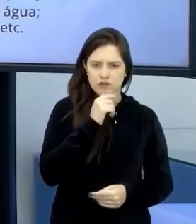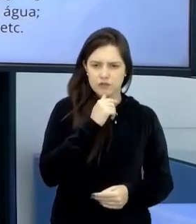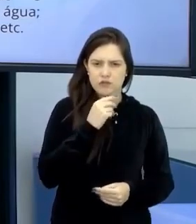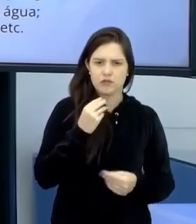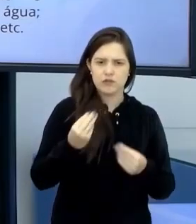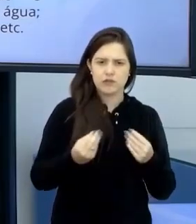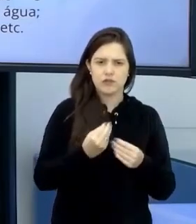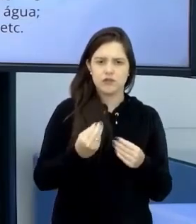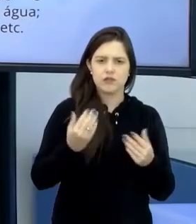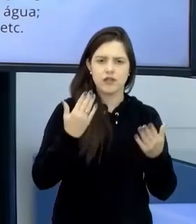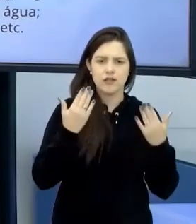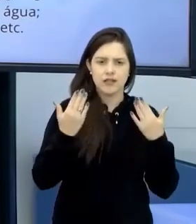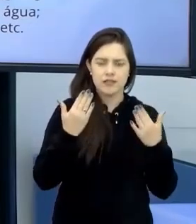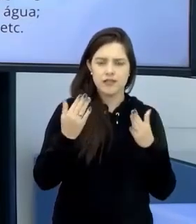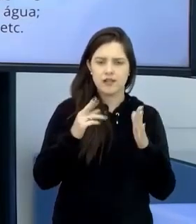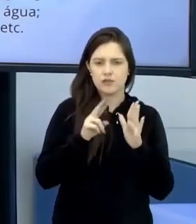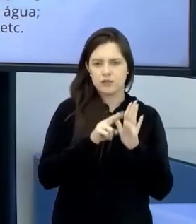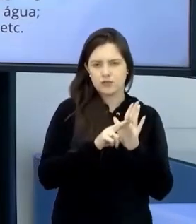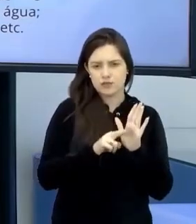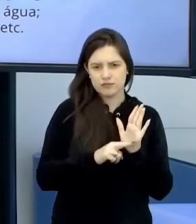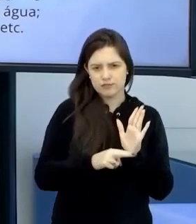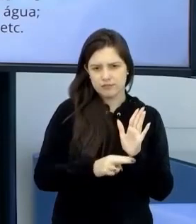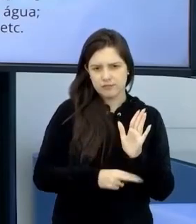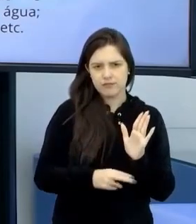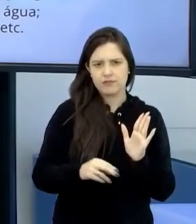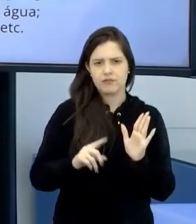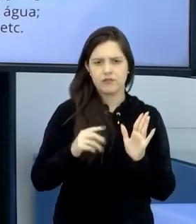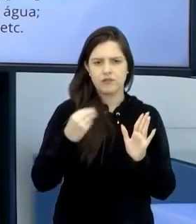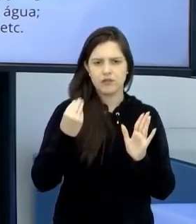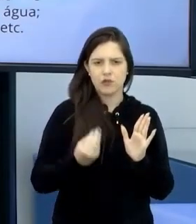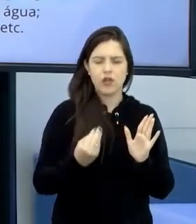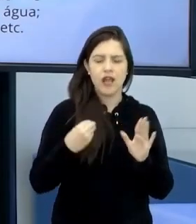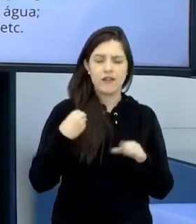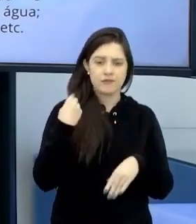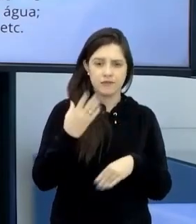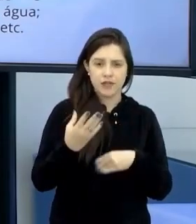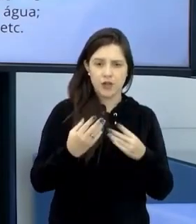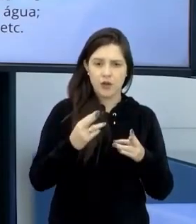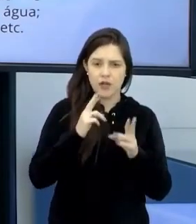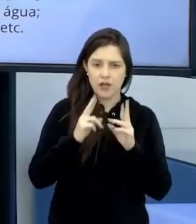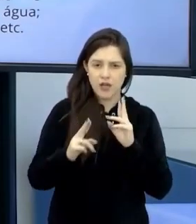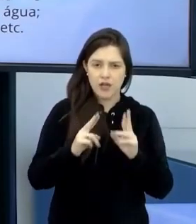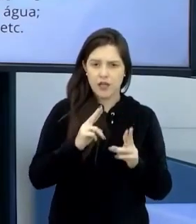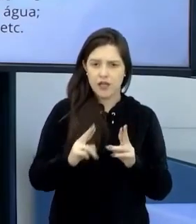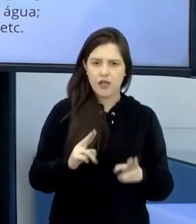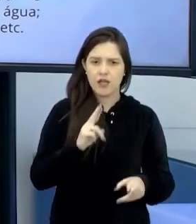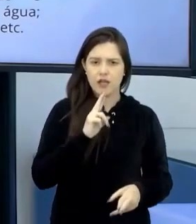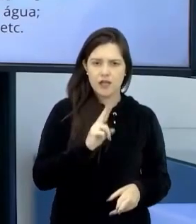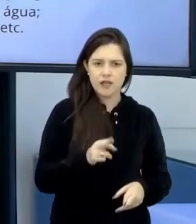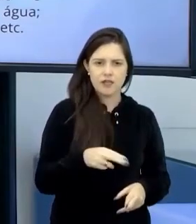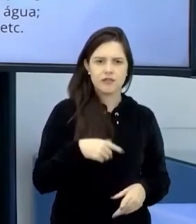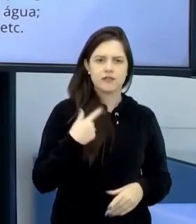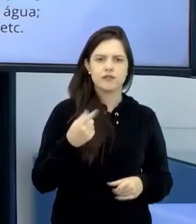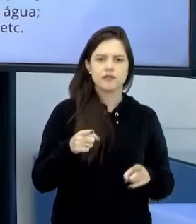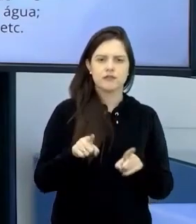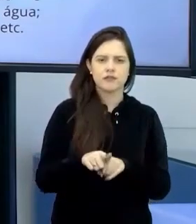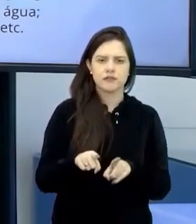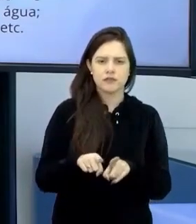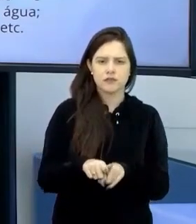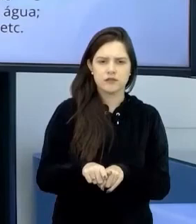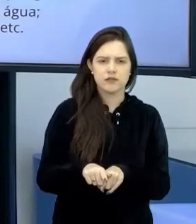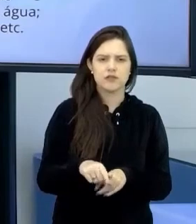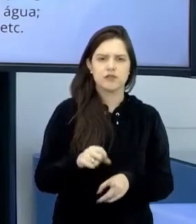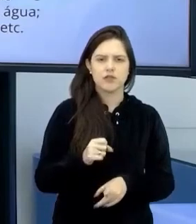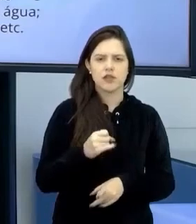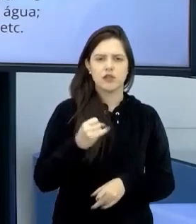analisar todos esses parâmetros. Eles, então, vão nos dar um resultado, vão nos dar uma resposta a respeito das condições das